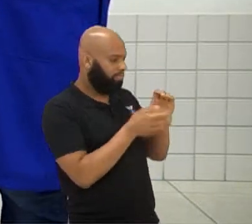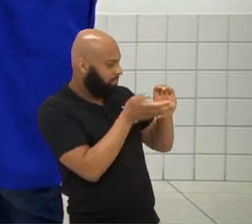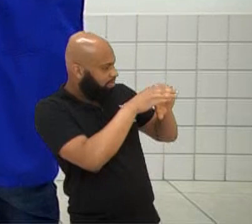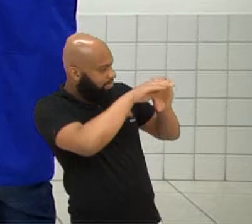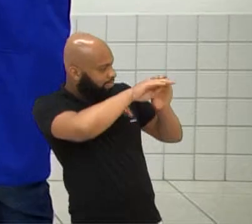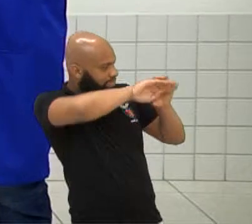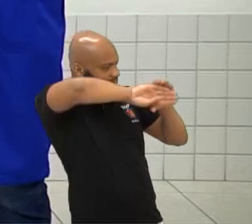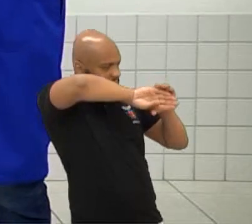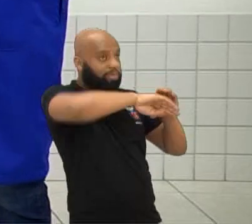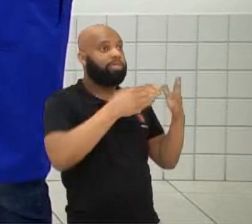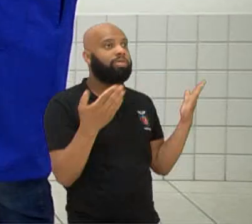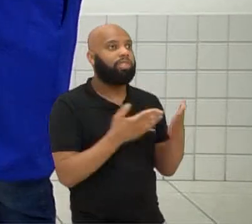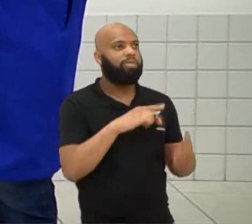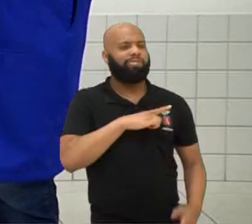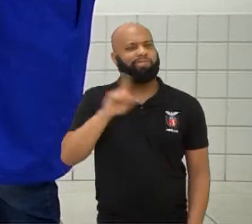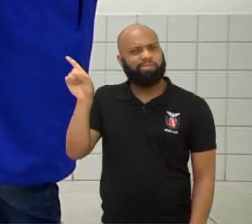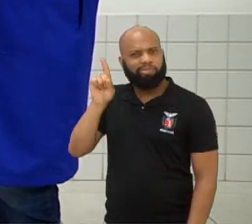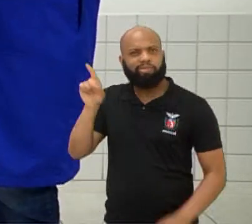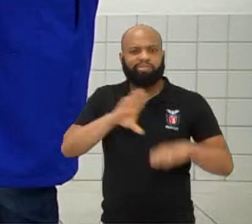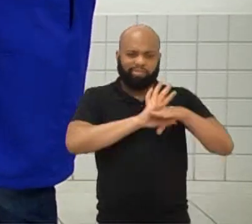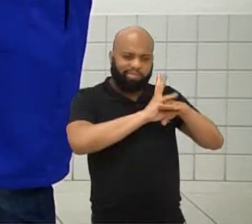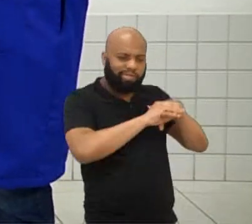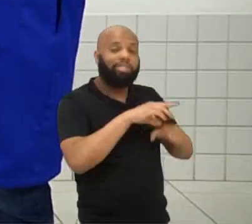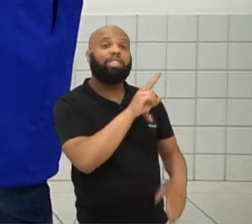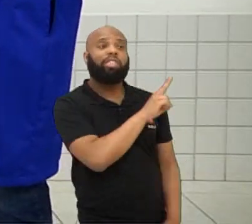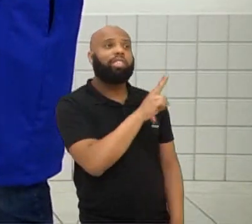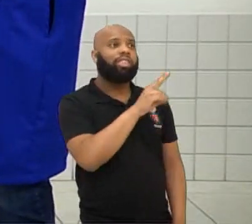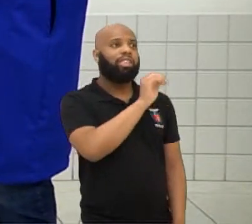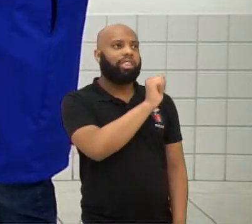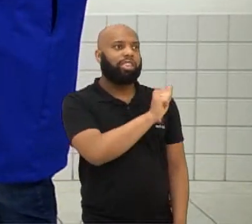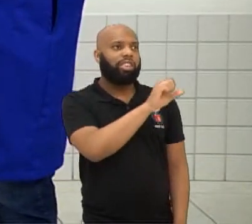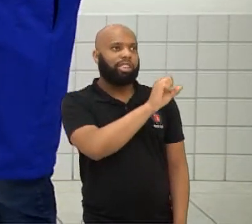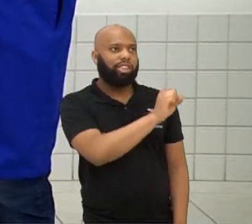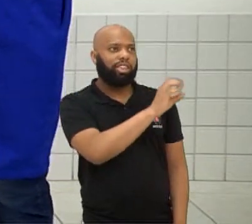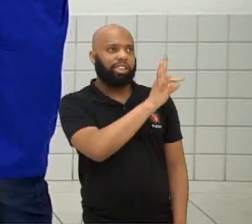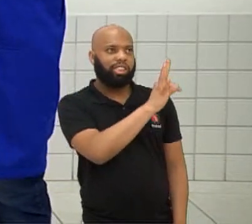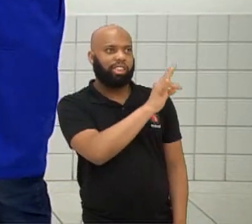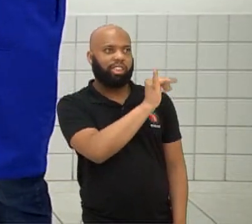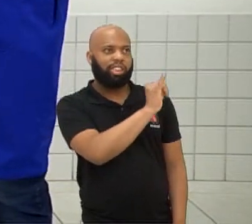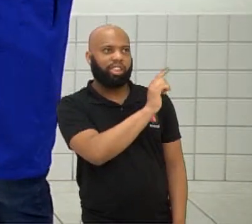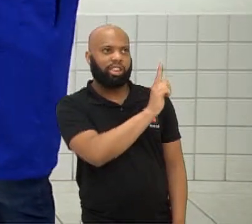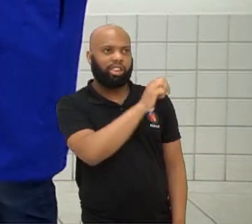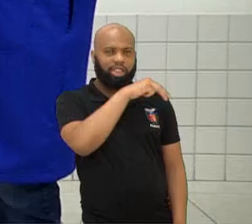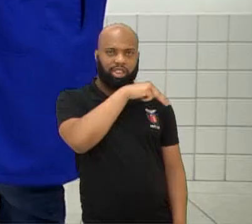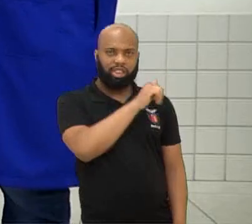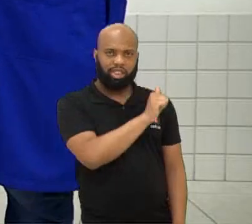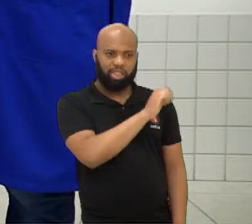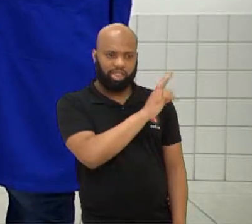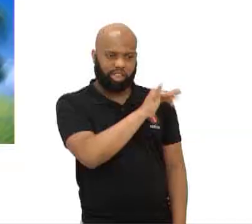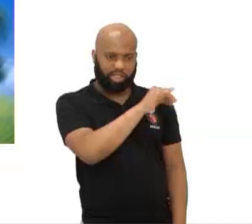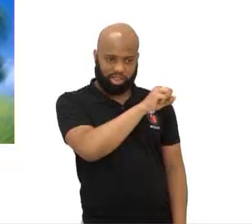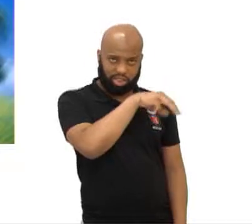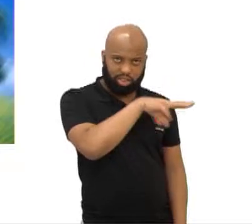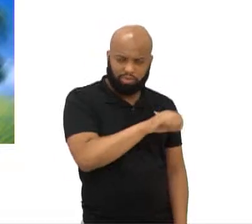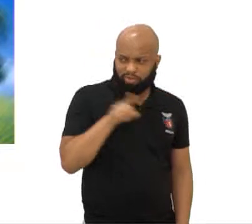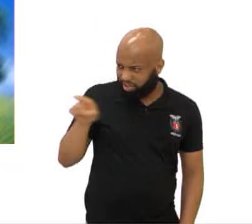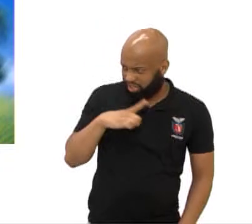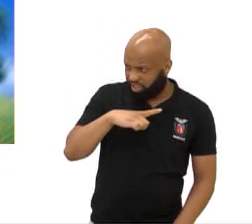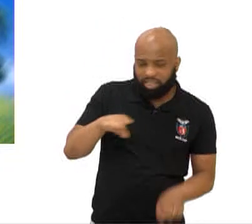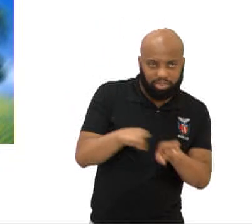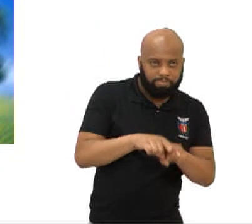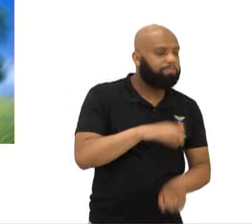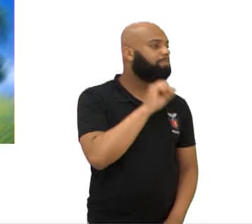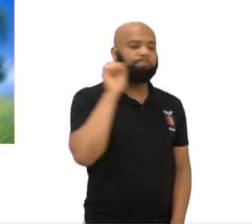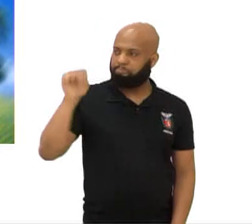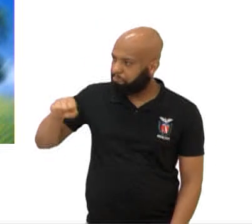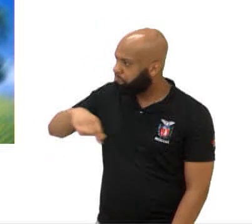Astigmatismo, professor Jorge, então assim fica uma coisa assim que pega bem para o senhor também, né? Sim. Avança aqui nas imagens que temos. Aqui temos uma pessoa que tem um